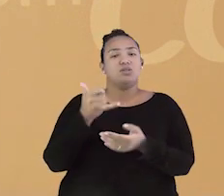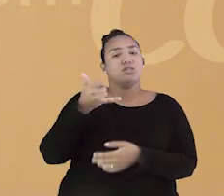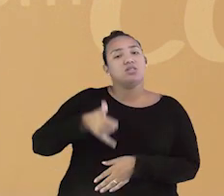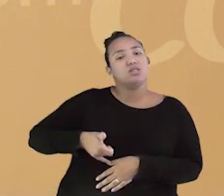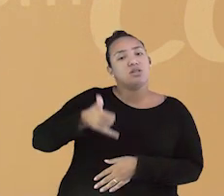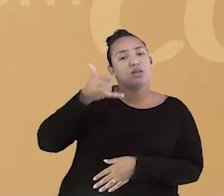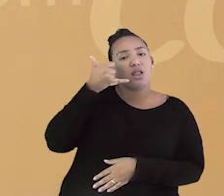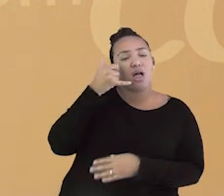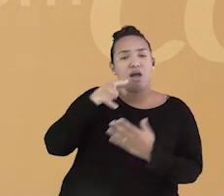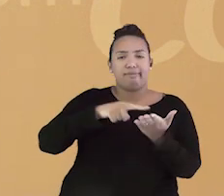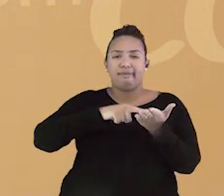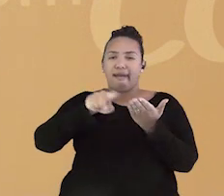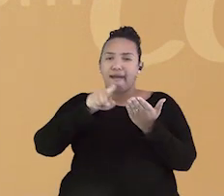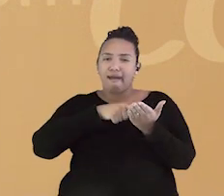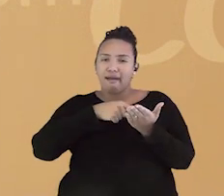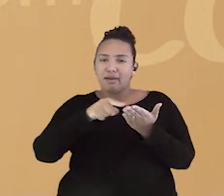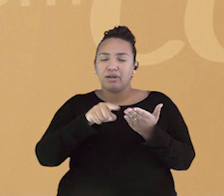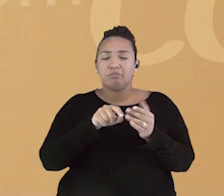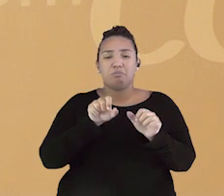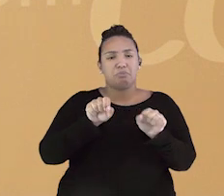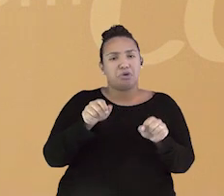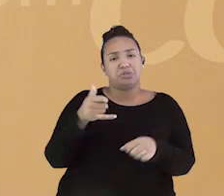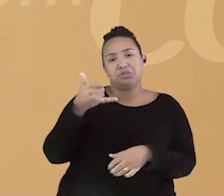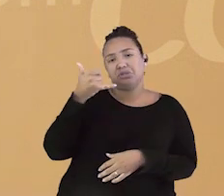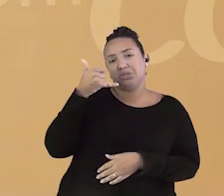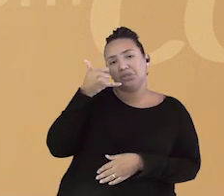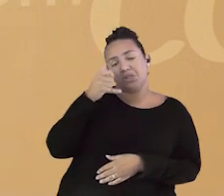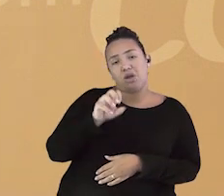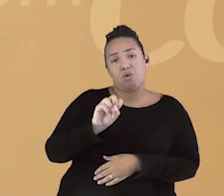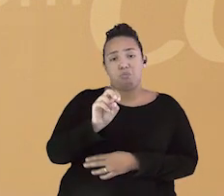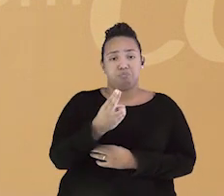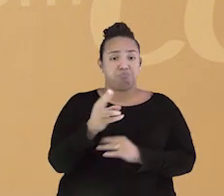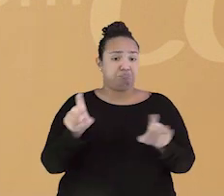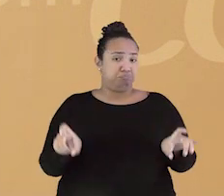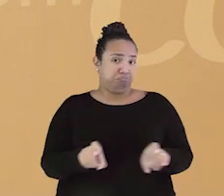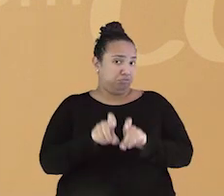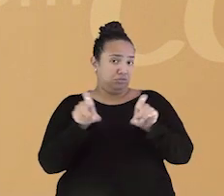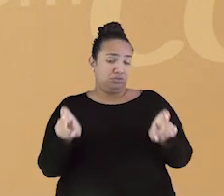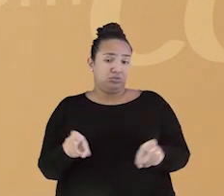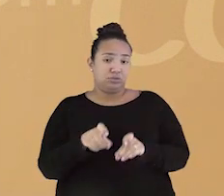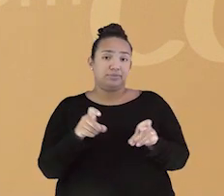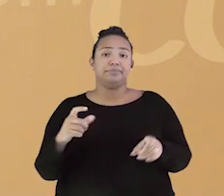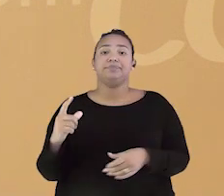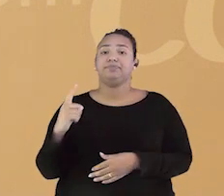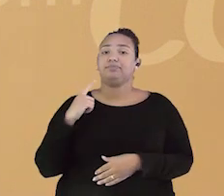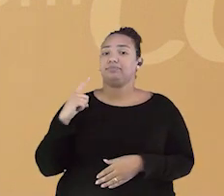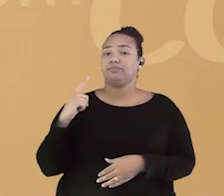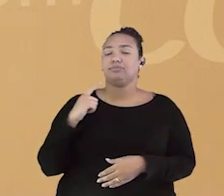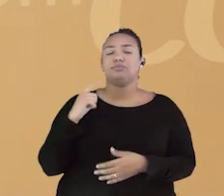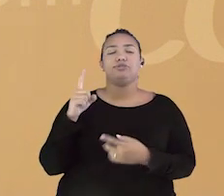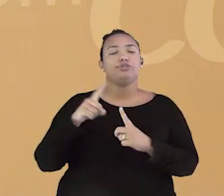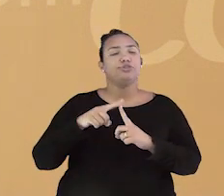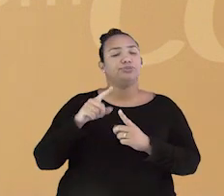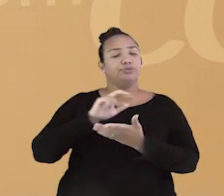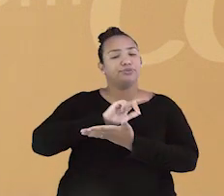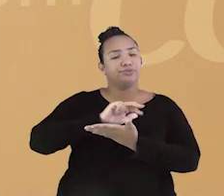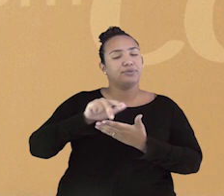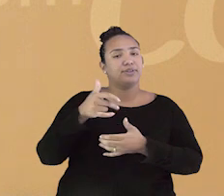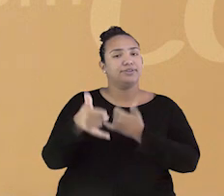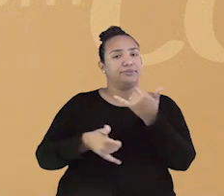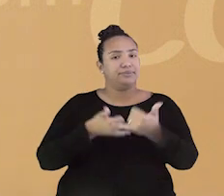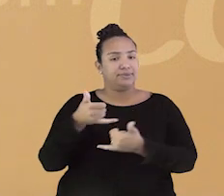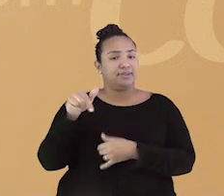essas coisas. Seja pelo celular ou por um computador, existem diversas maneiras de brincar nas grandes